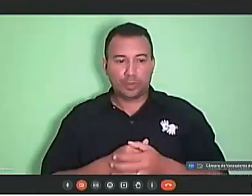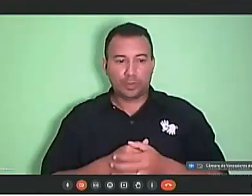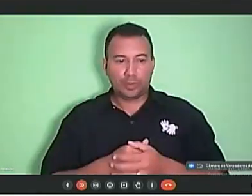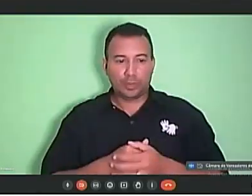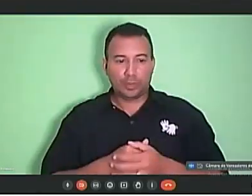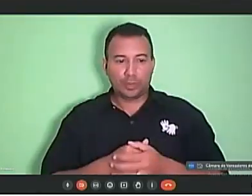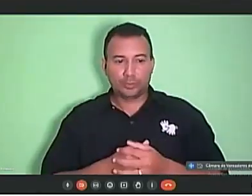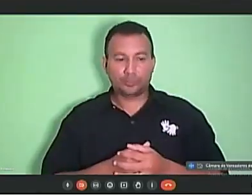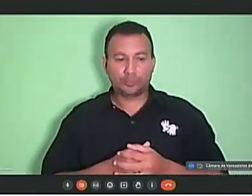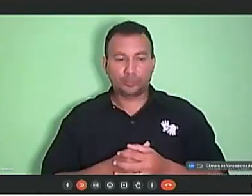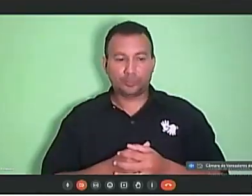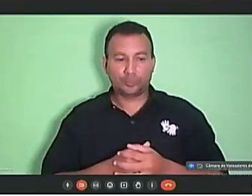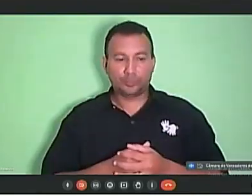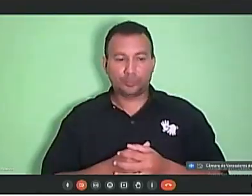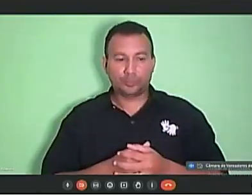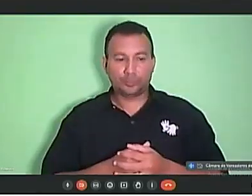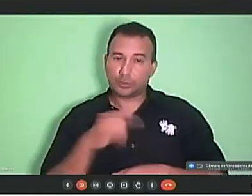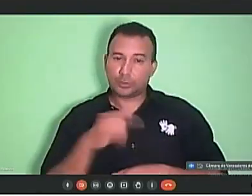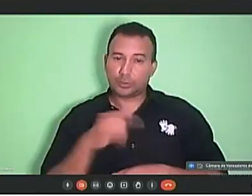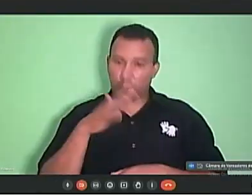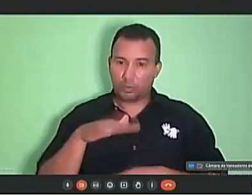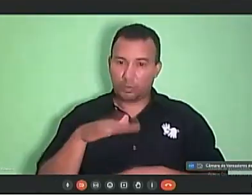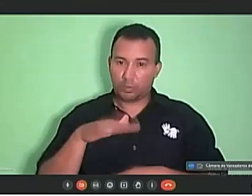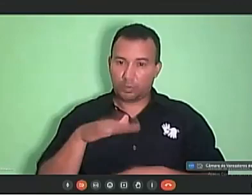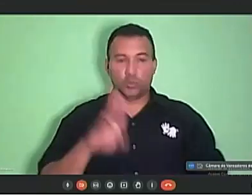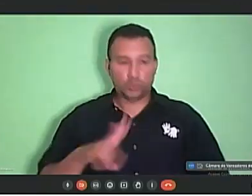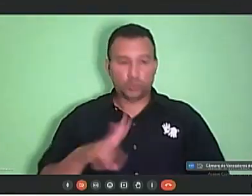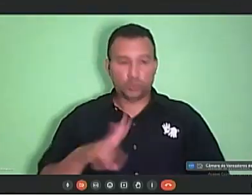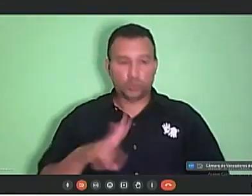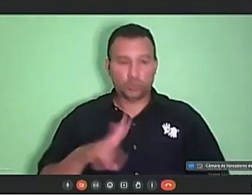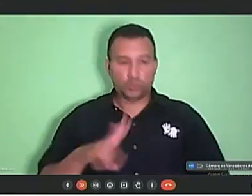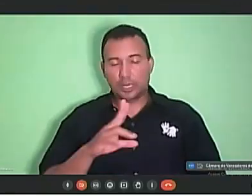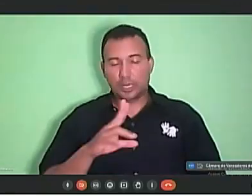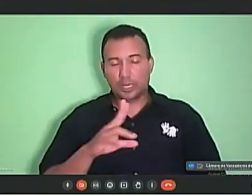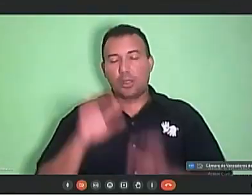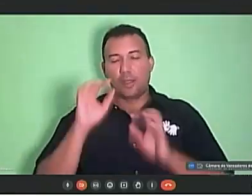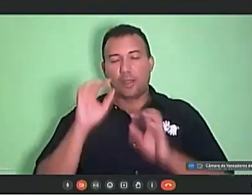espaço usado pela vazão debaixo da ponte.